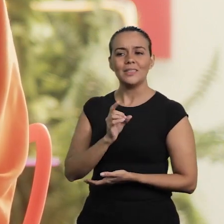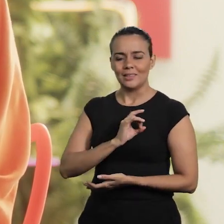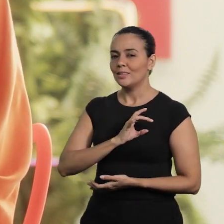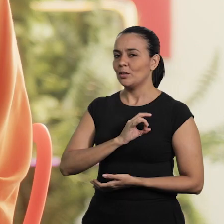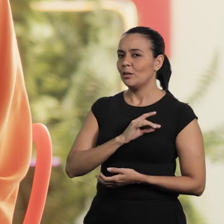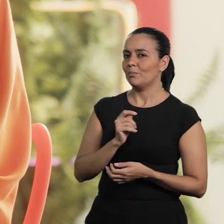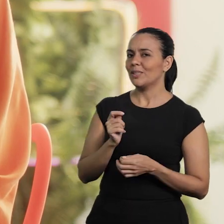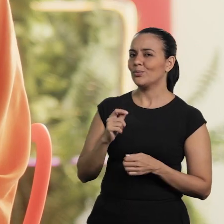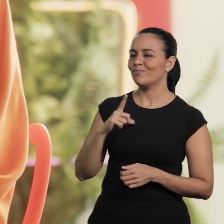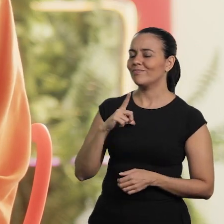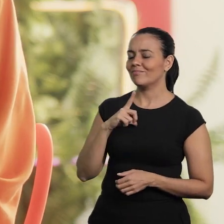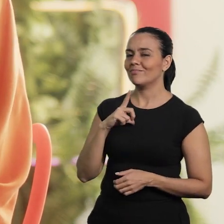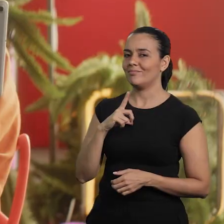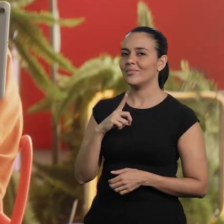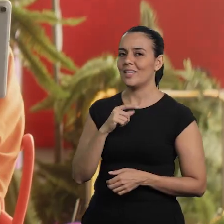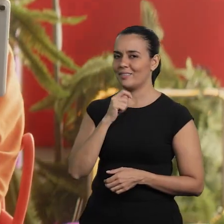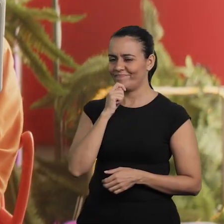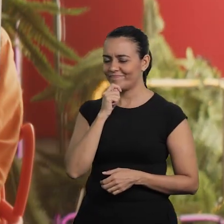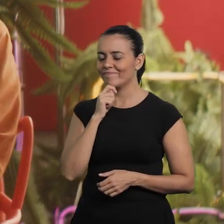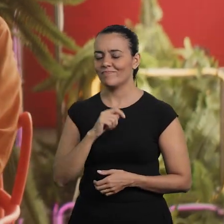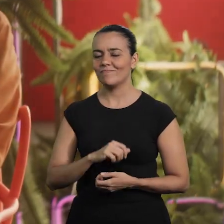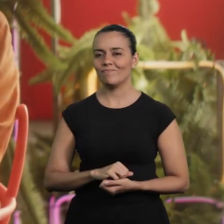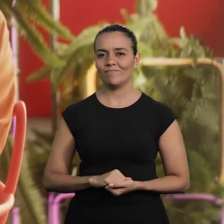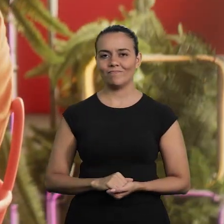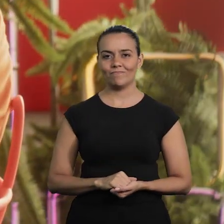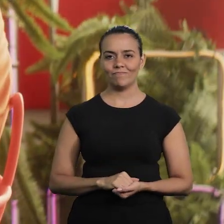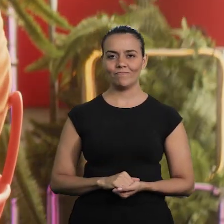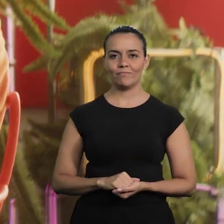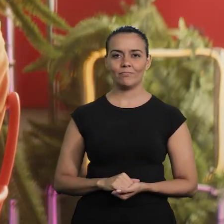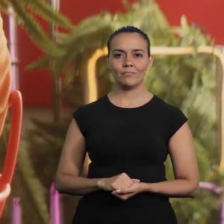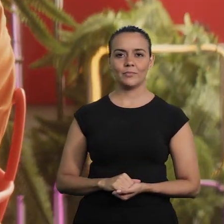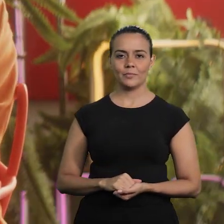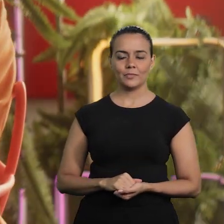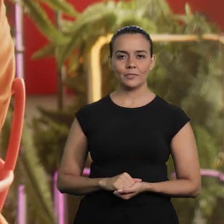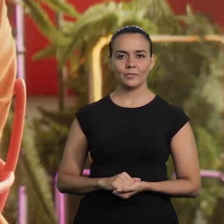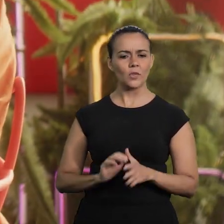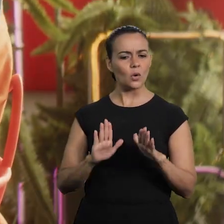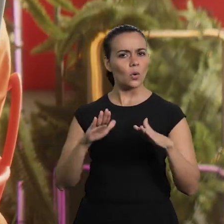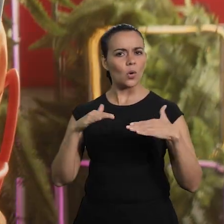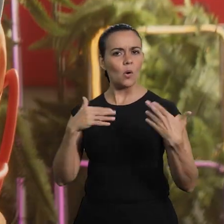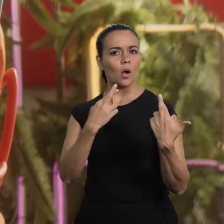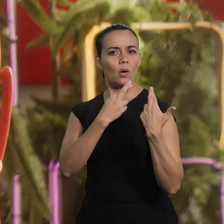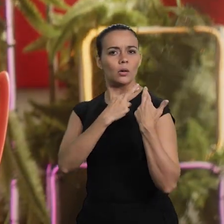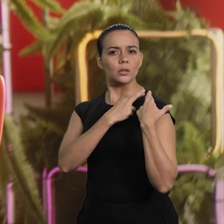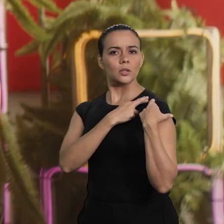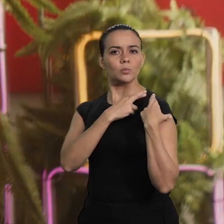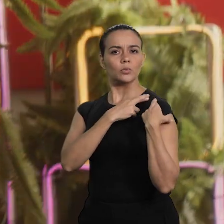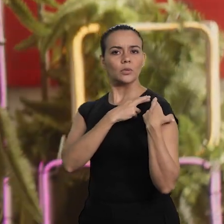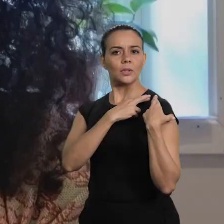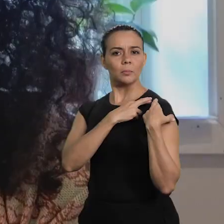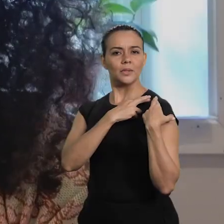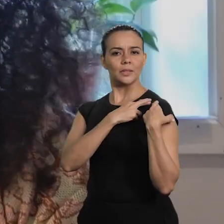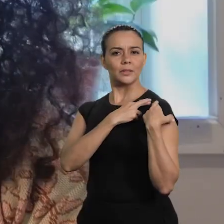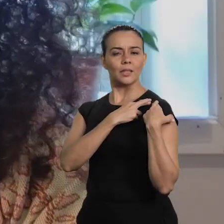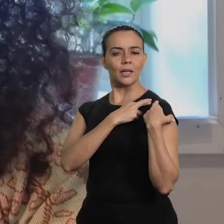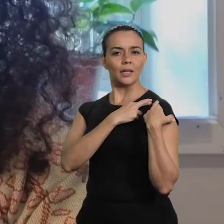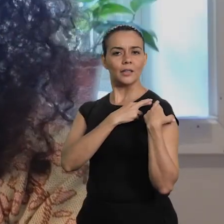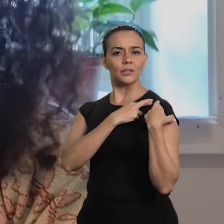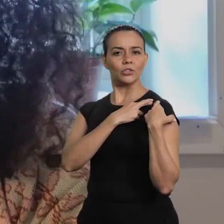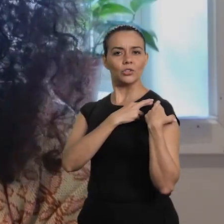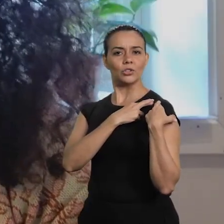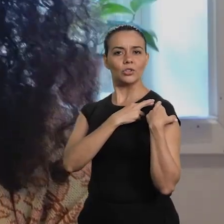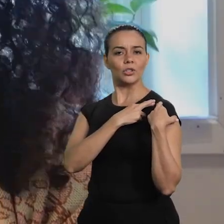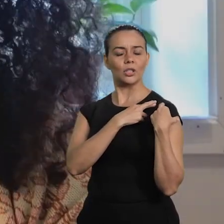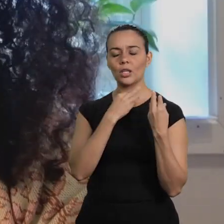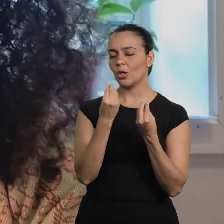empreender, de acessar capital, é muito grande. Qual o papel transformador do capital